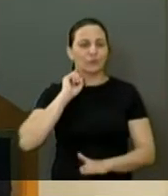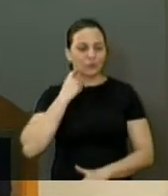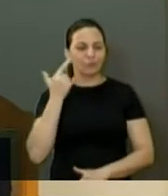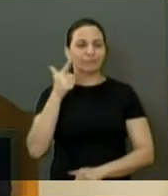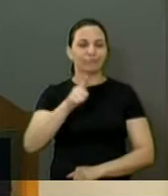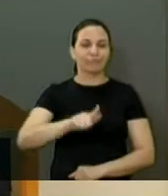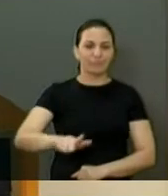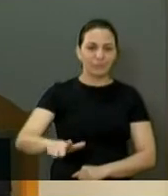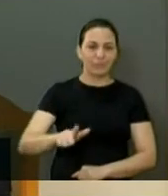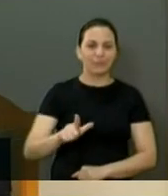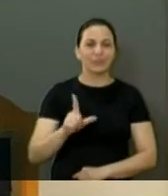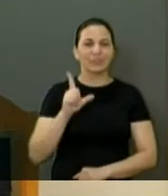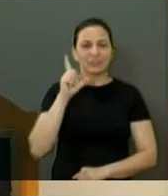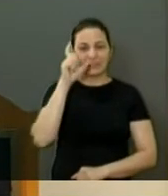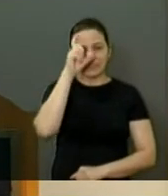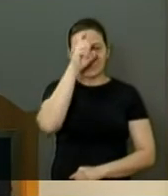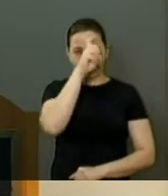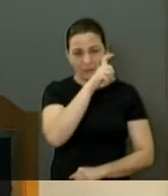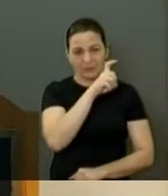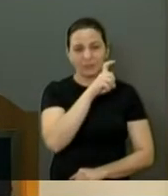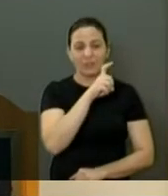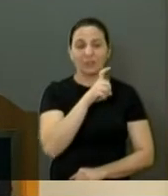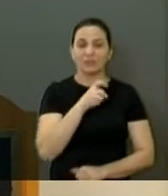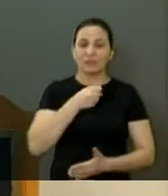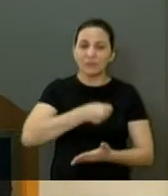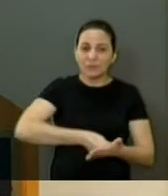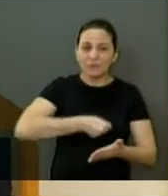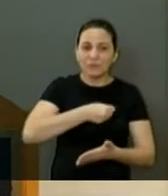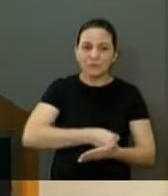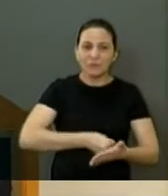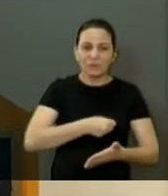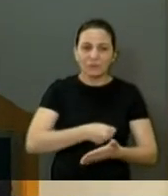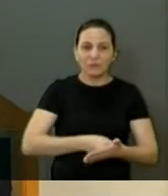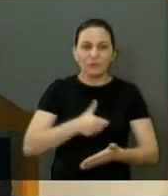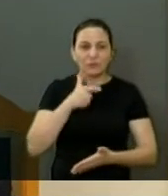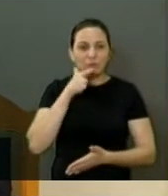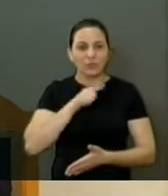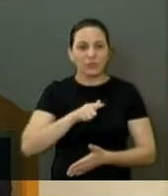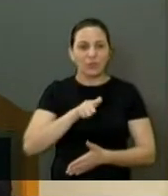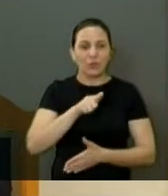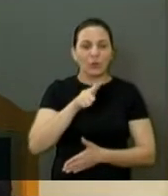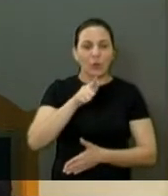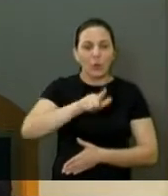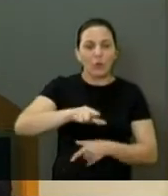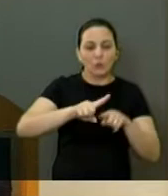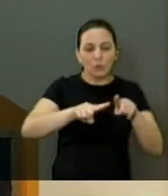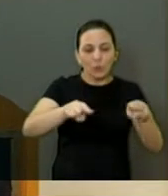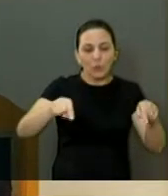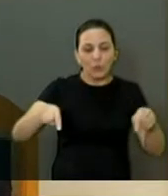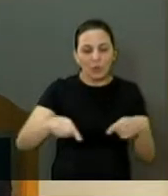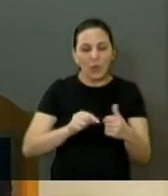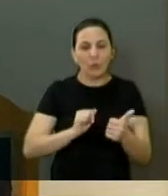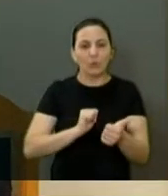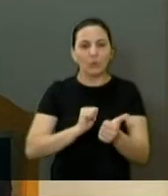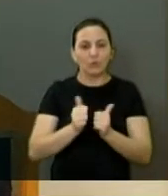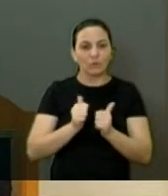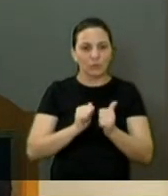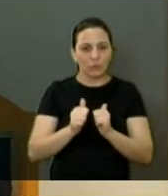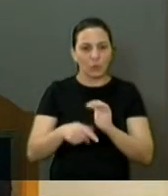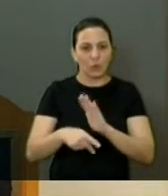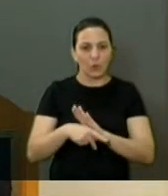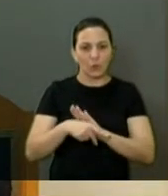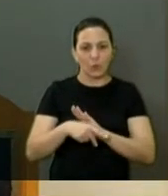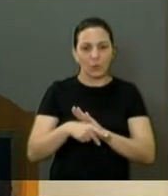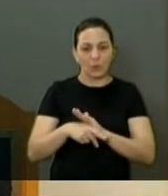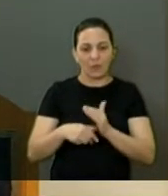é complicada que lá eles estão lutando adolescente faz outro campo pra eles lá atrás do da